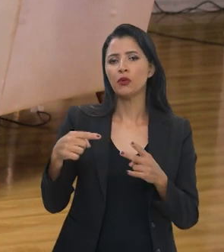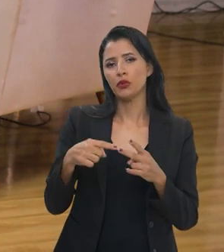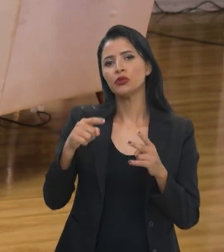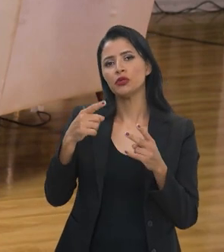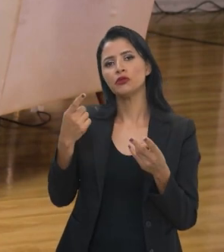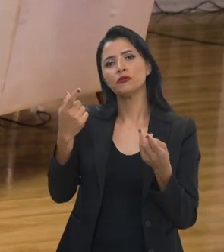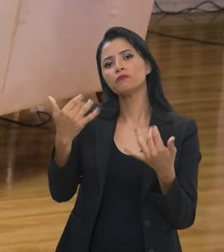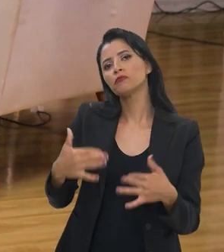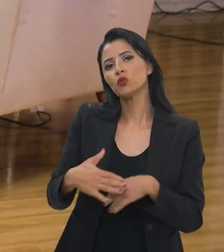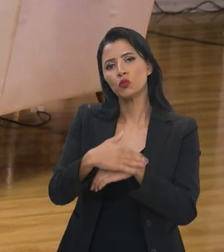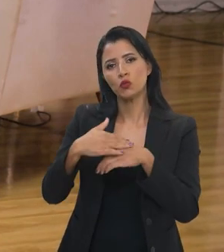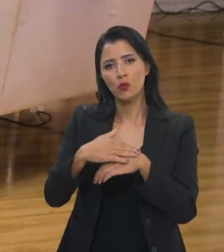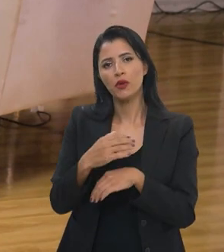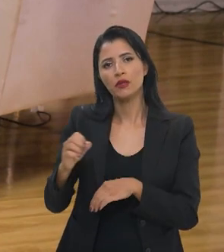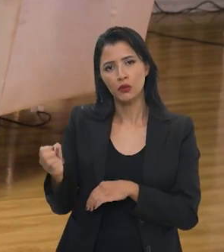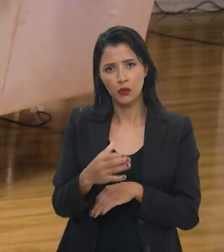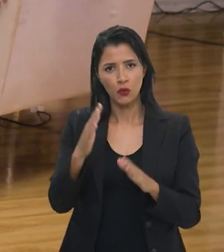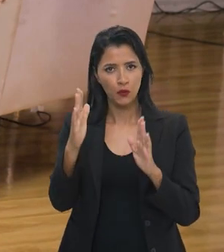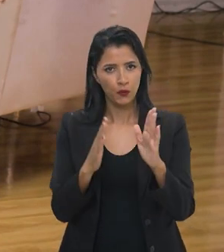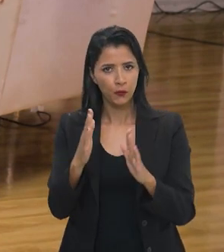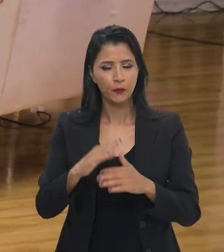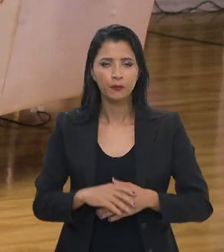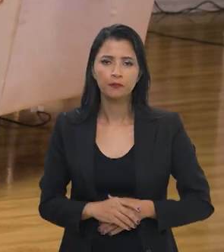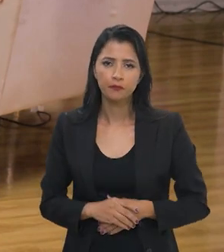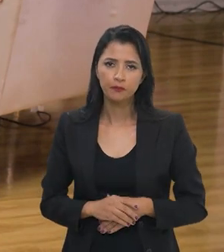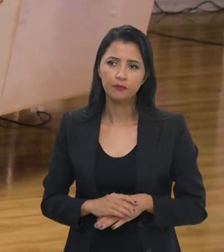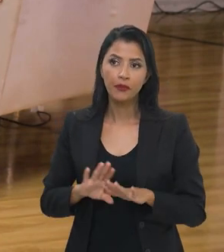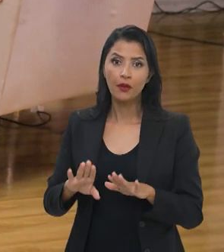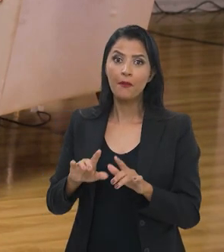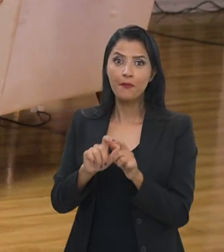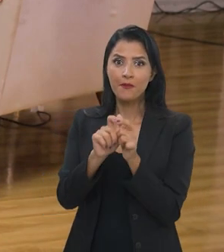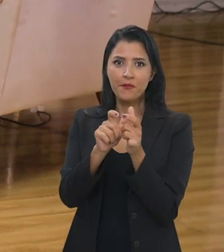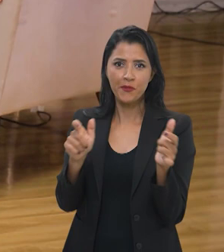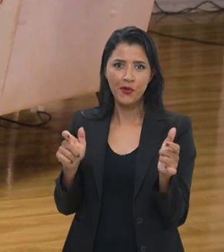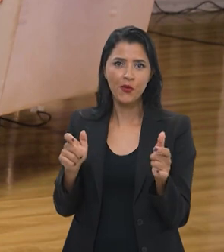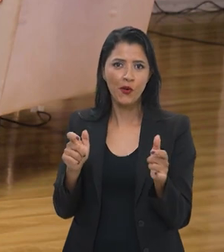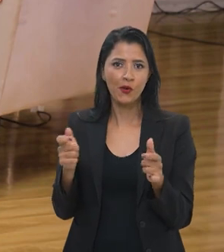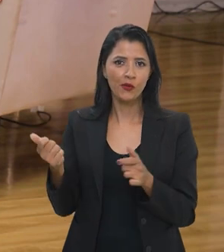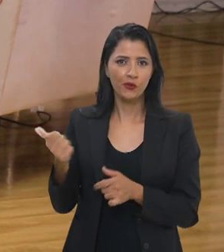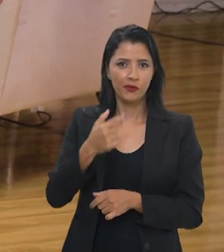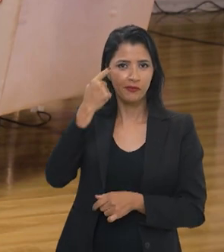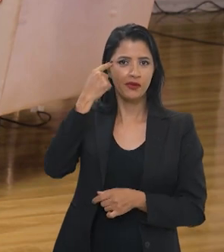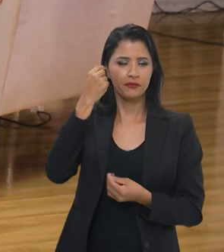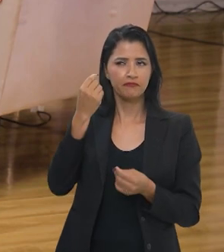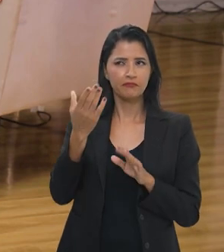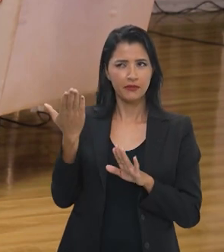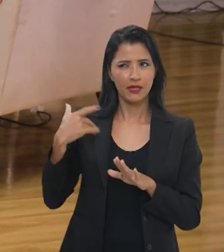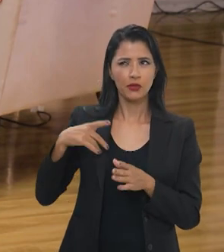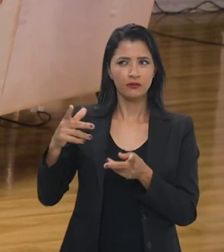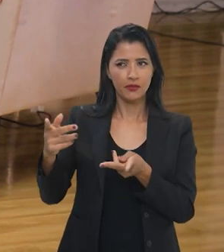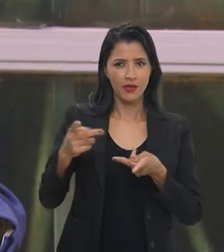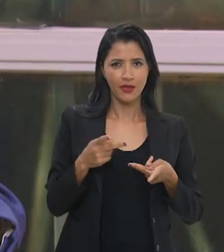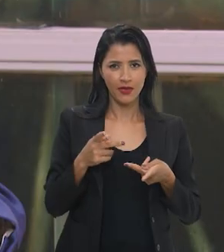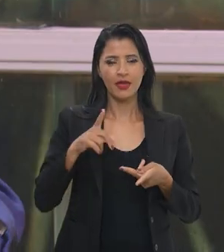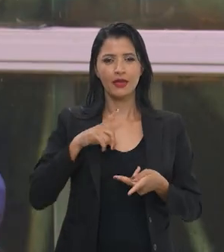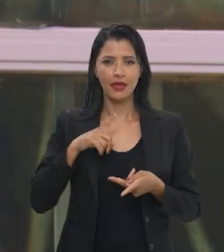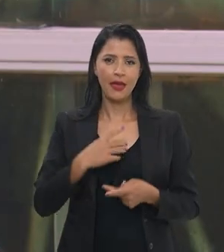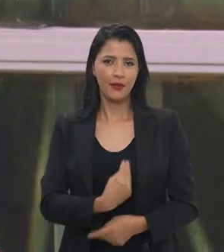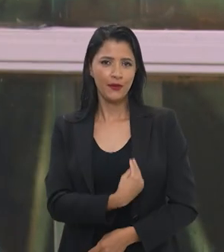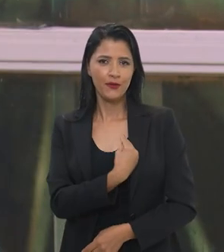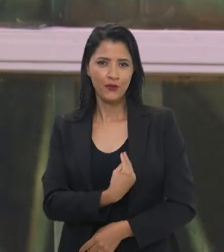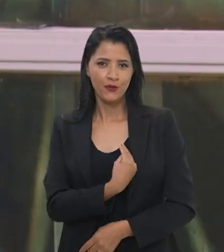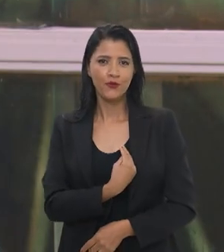gente falar um pouquinho sobre essa nova etapa Olha é maior do que a gente pensa esses dias eu recebi uma visita